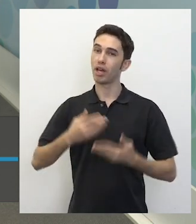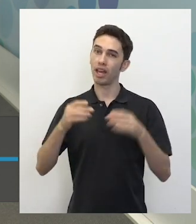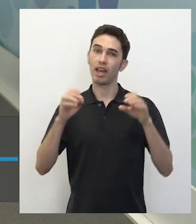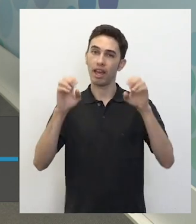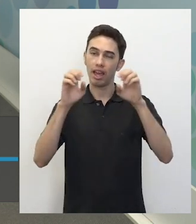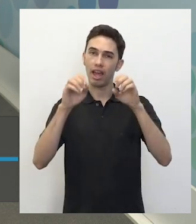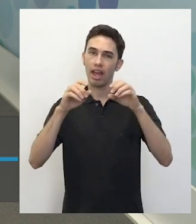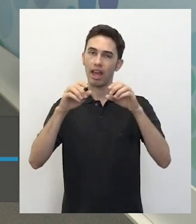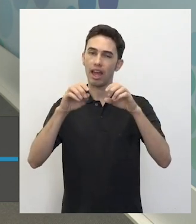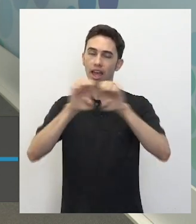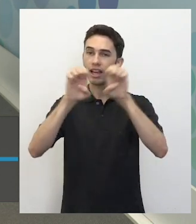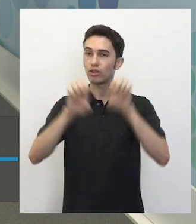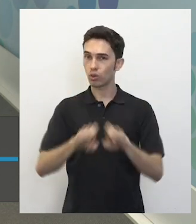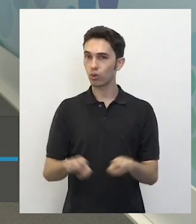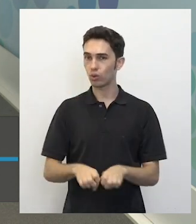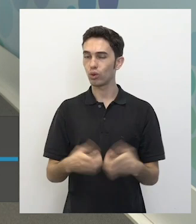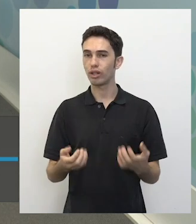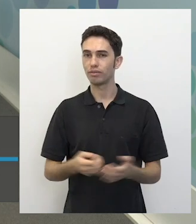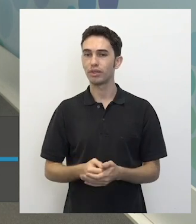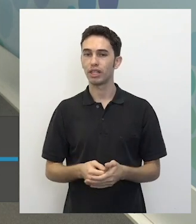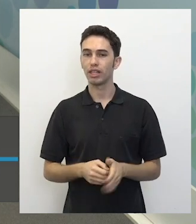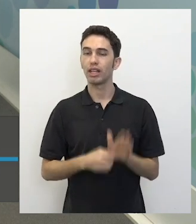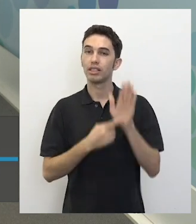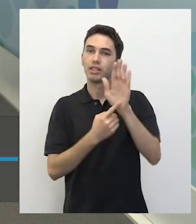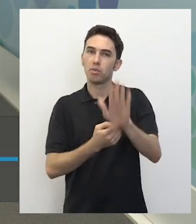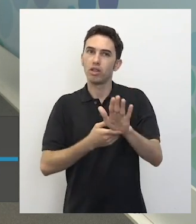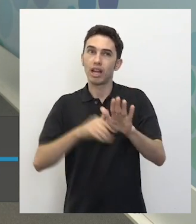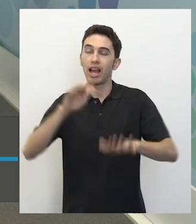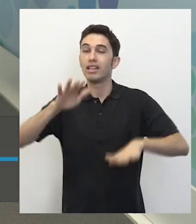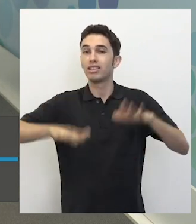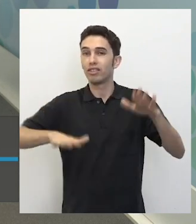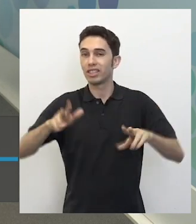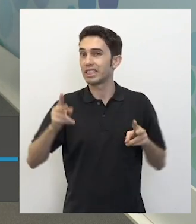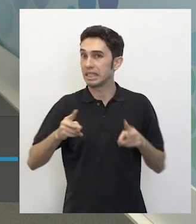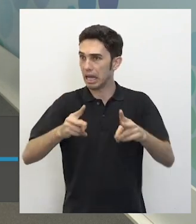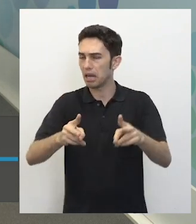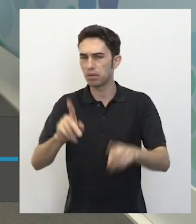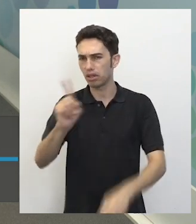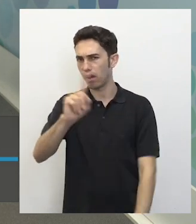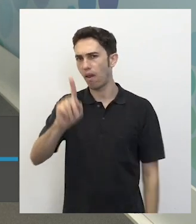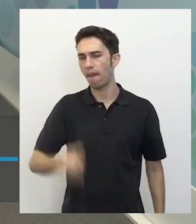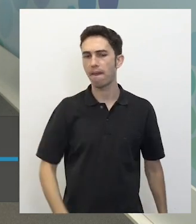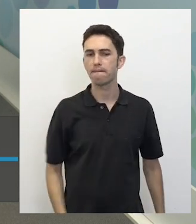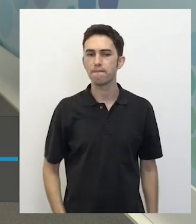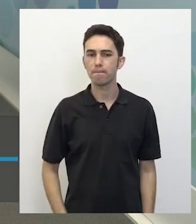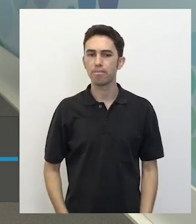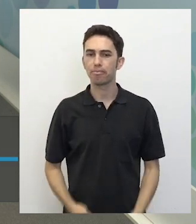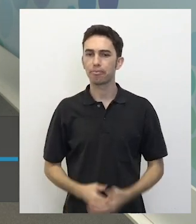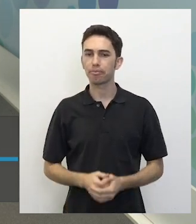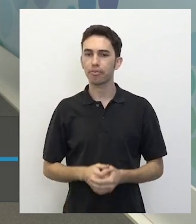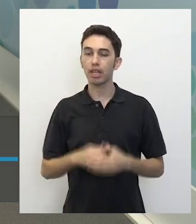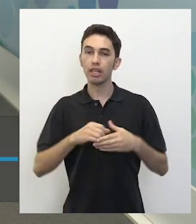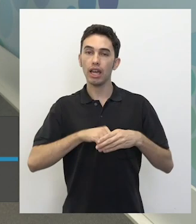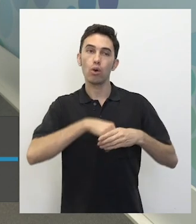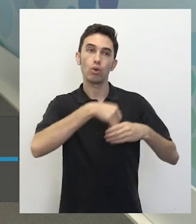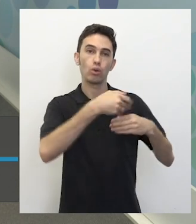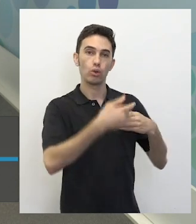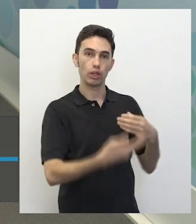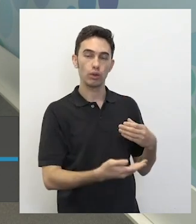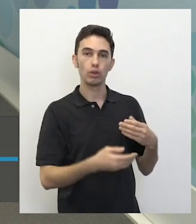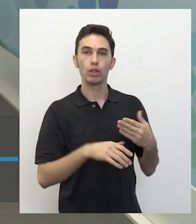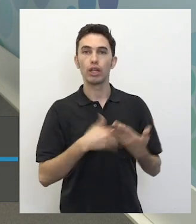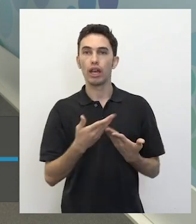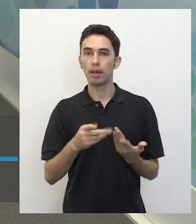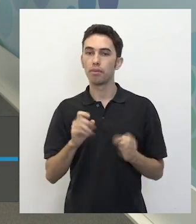a forma com que ele se apresenta, às vezes, nem sempre, né? A Helena falou, é o conteúdo, por isso pode ser em prosa, né? Sim.